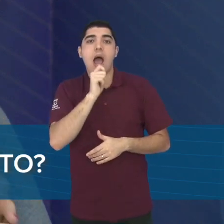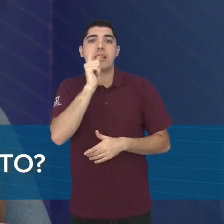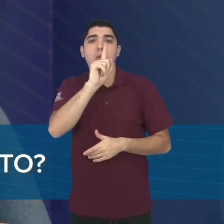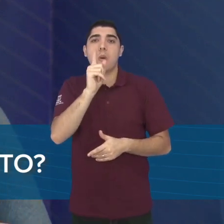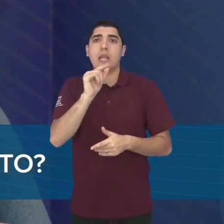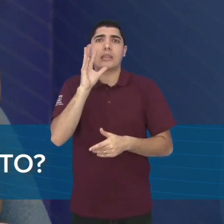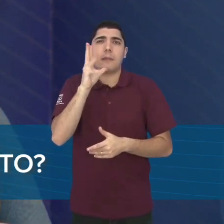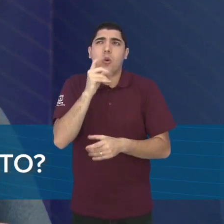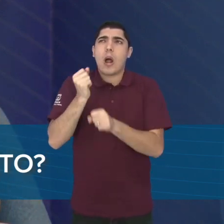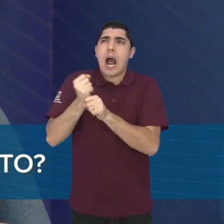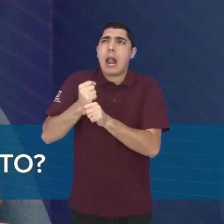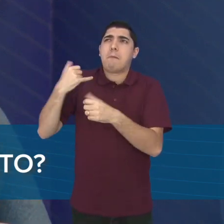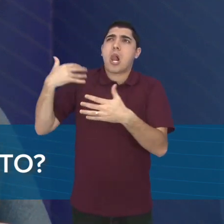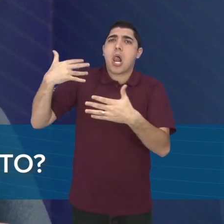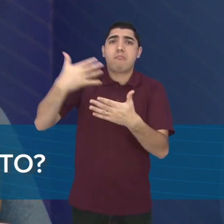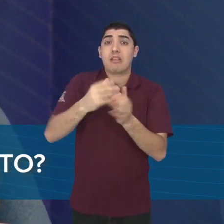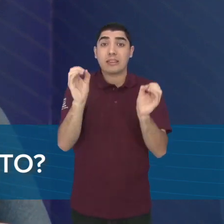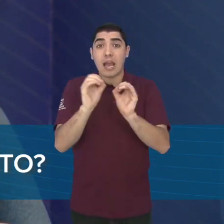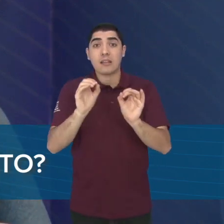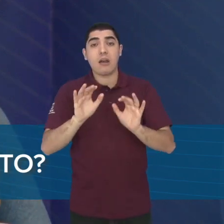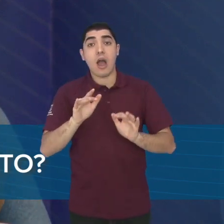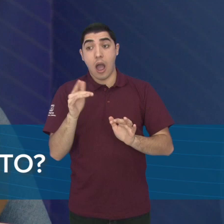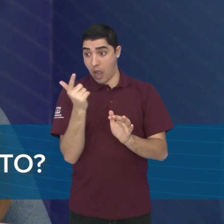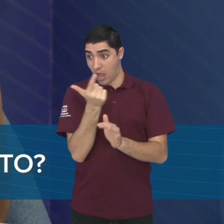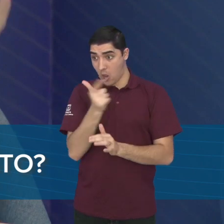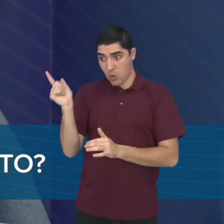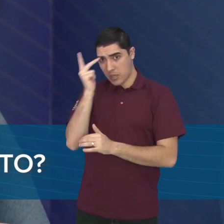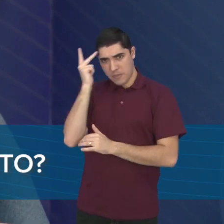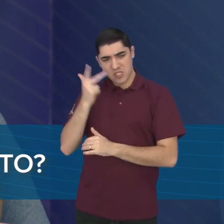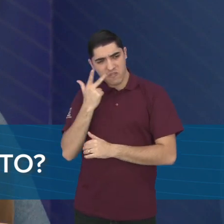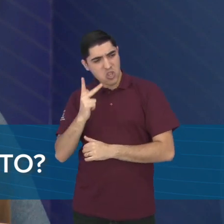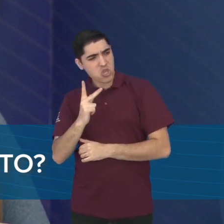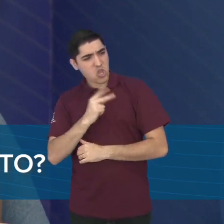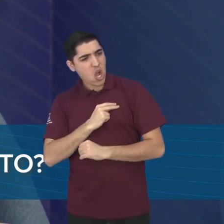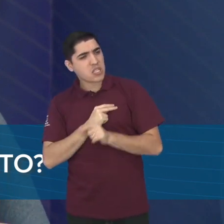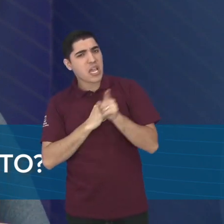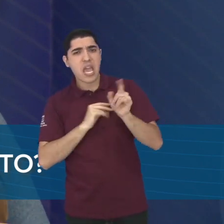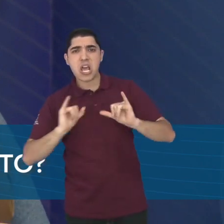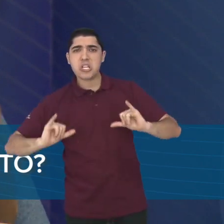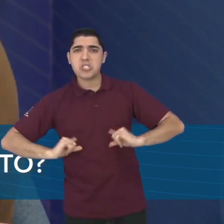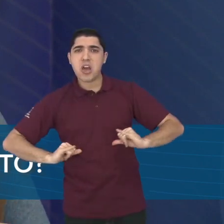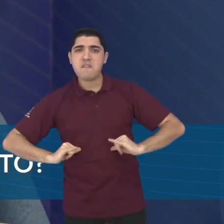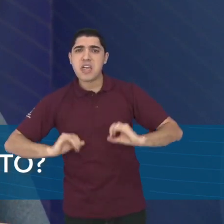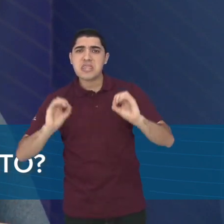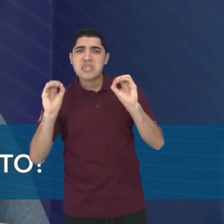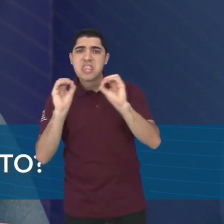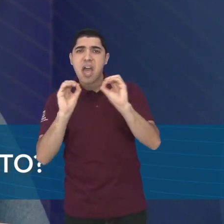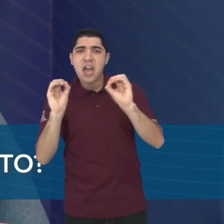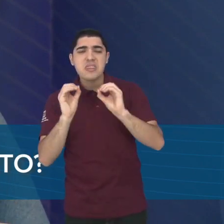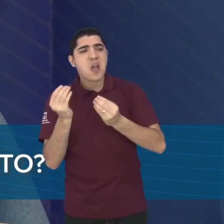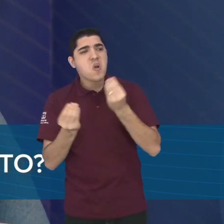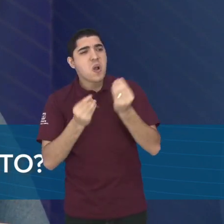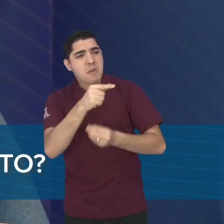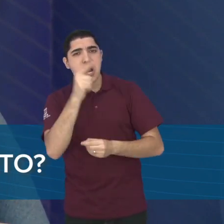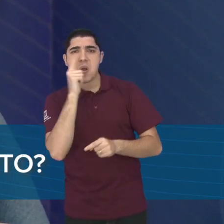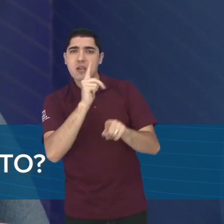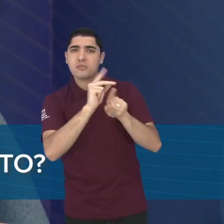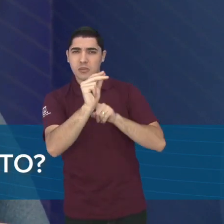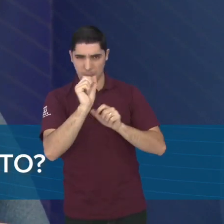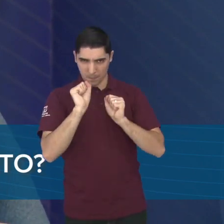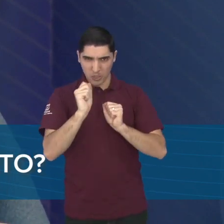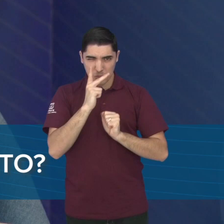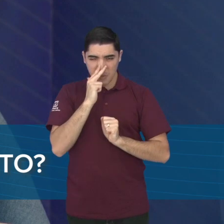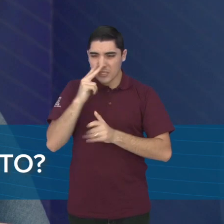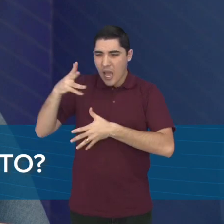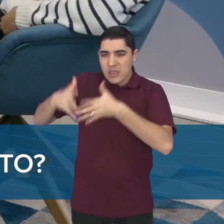processo doloroso, de repente fica no subconsciente da pessoa, né? Mas, poxa, não foi um caminho tão dolorido, tão sofrido como muitos falaram. Isso Sim.